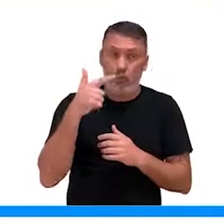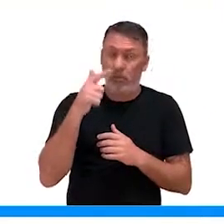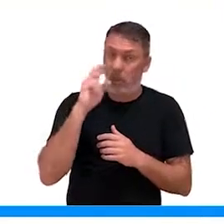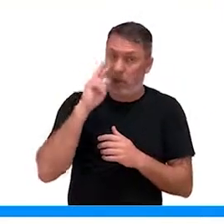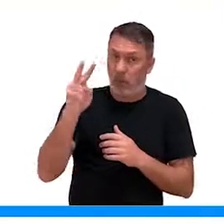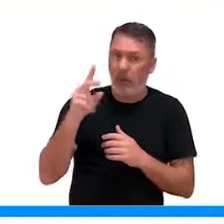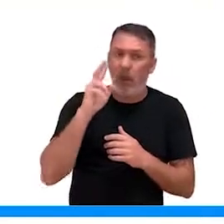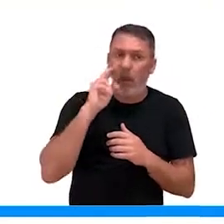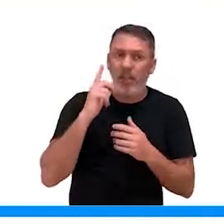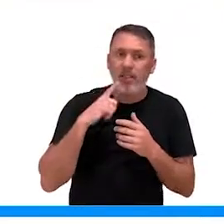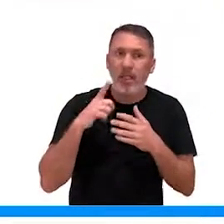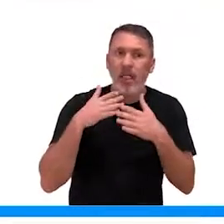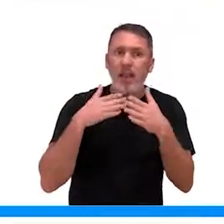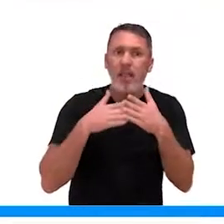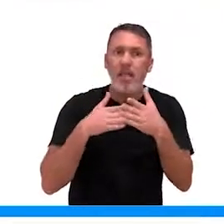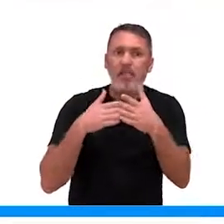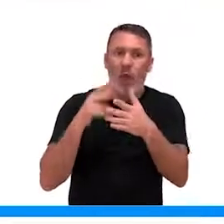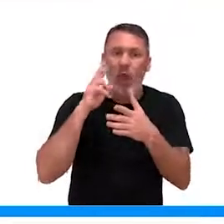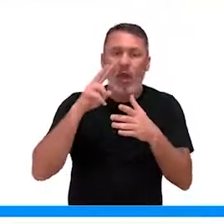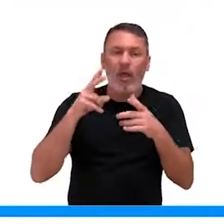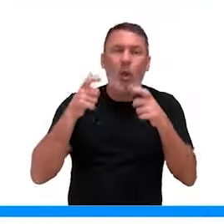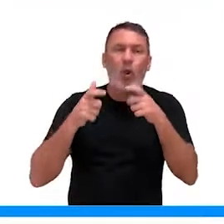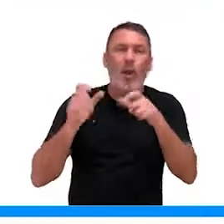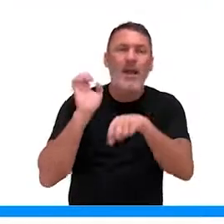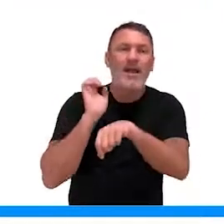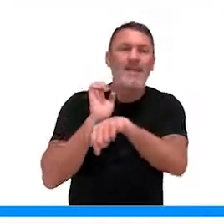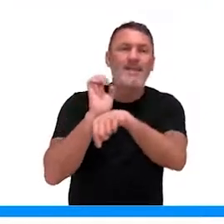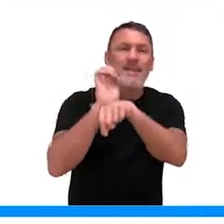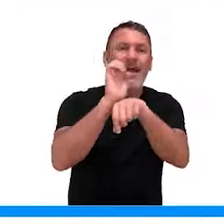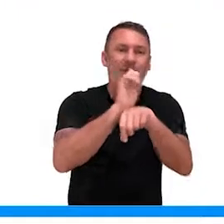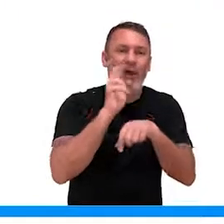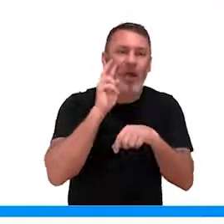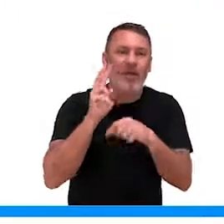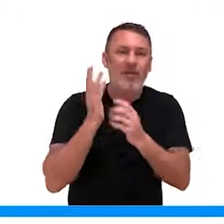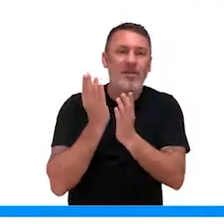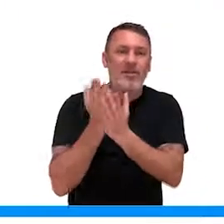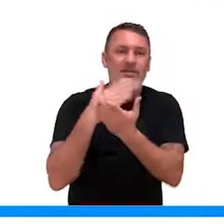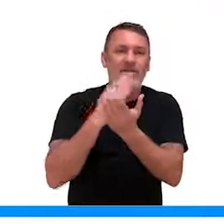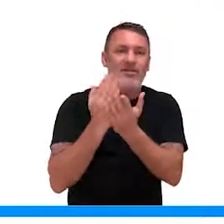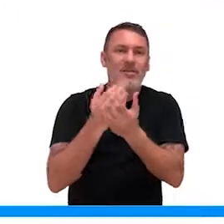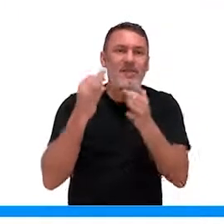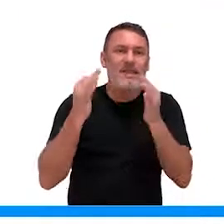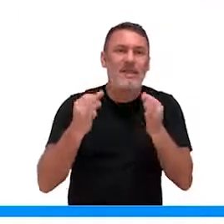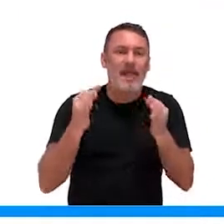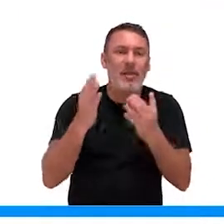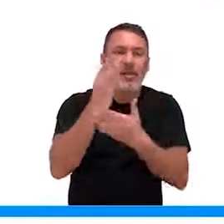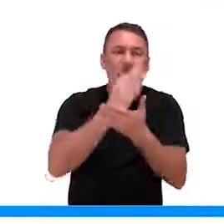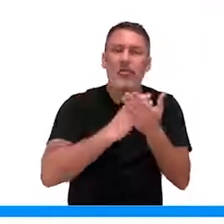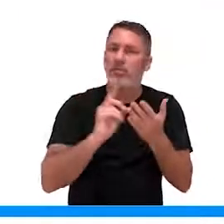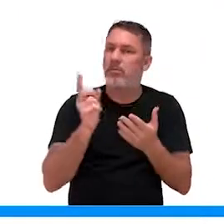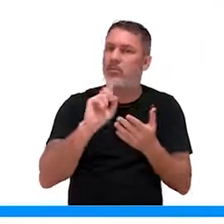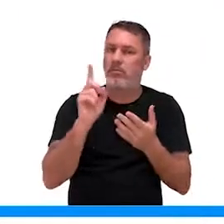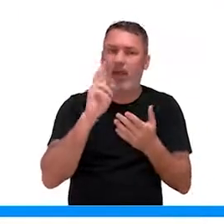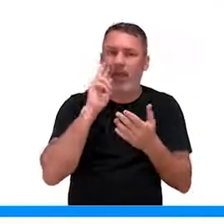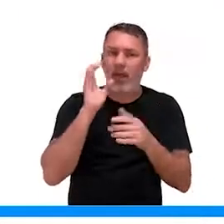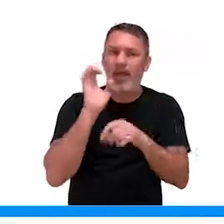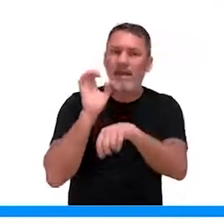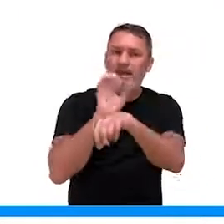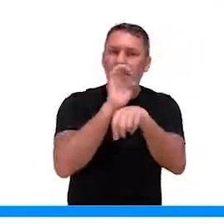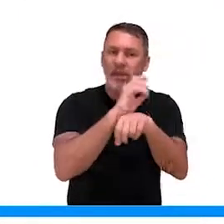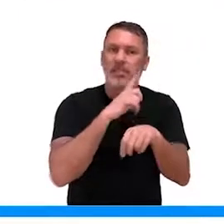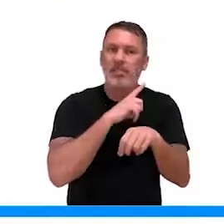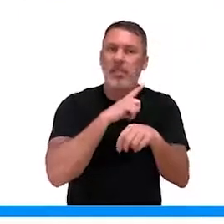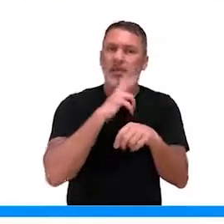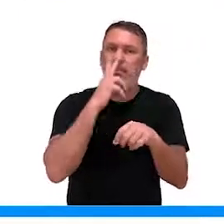considerando limites territoriais, tá? Os limites das unidades federativas, os estados. Tá?